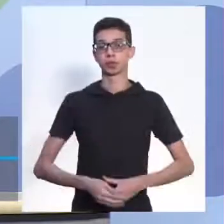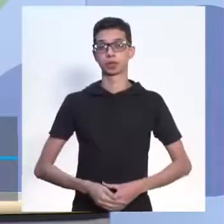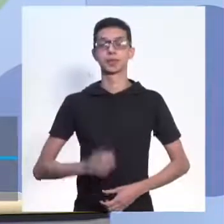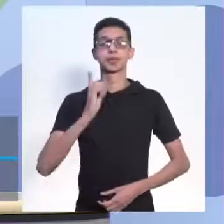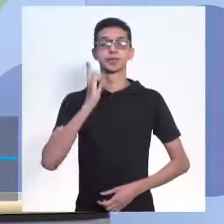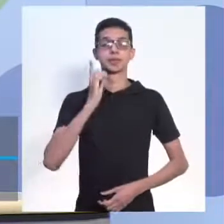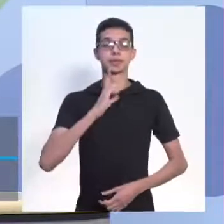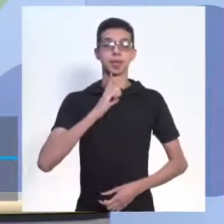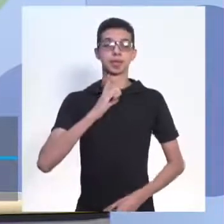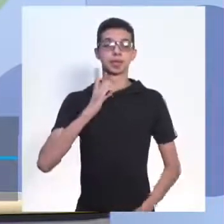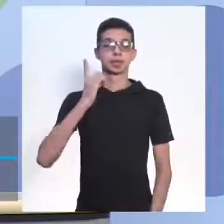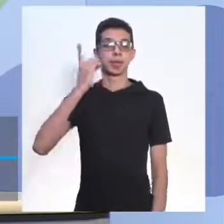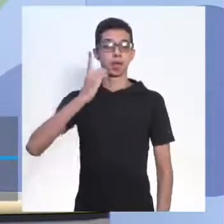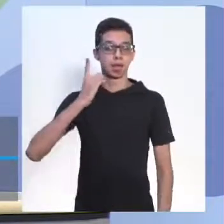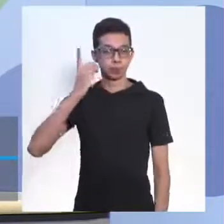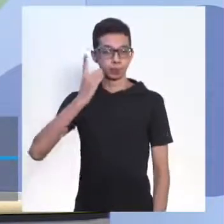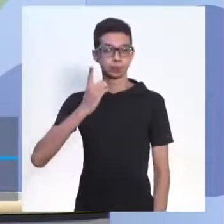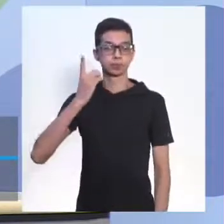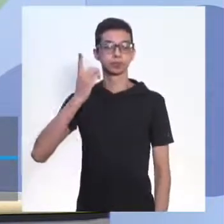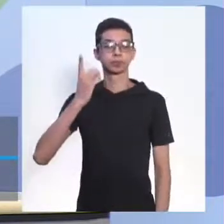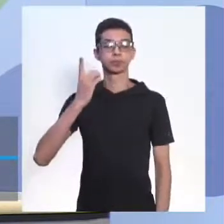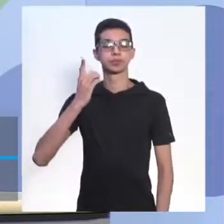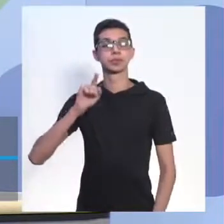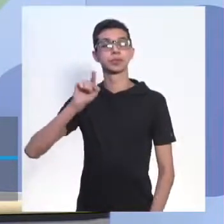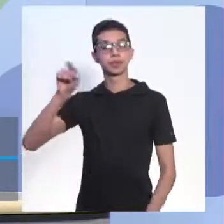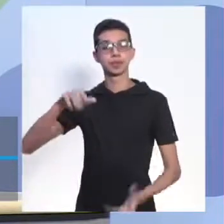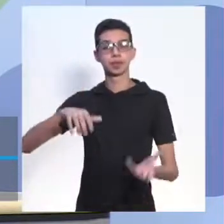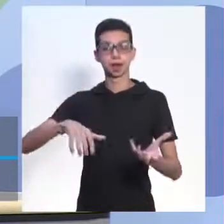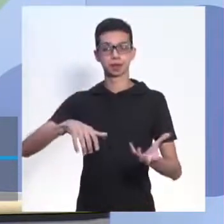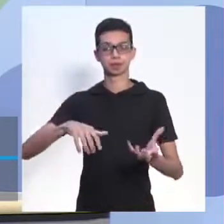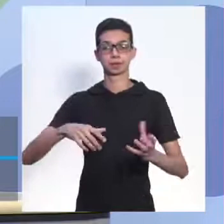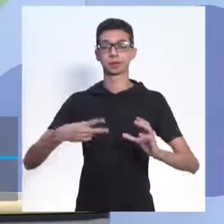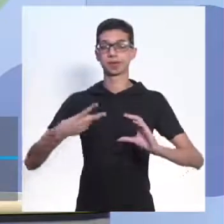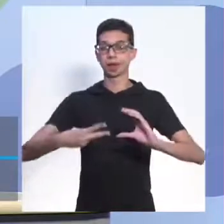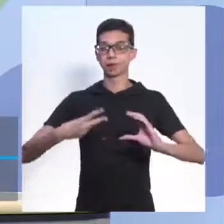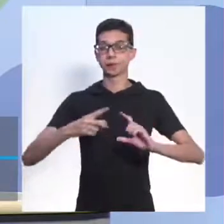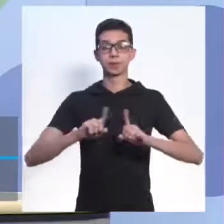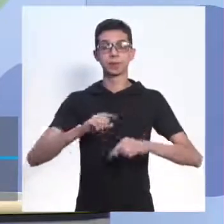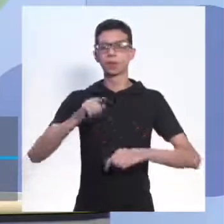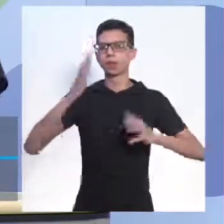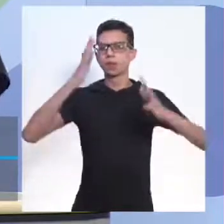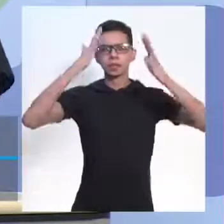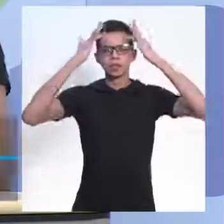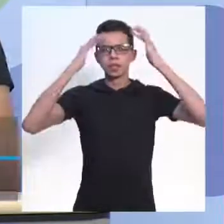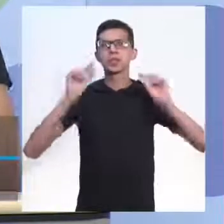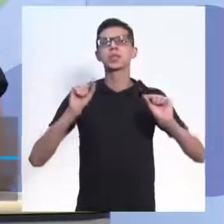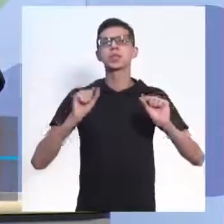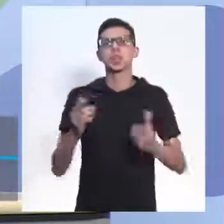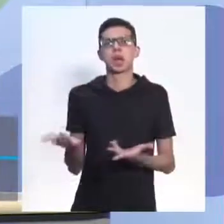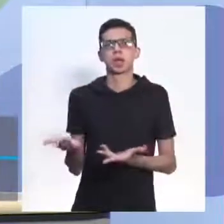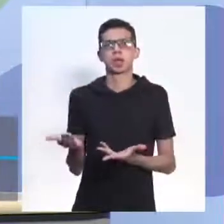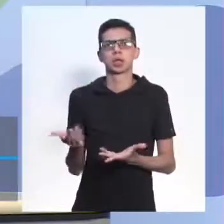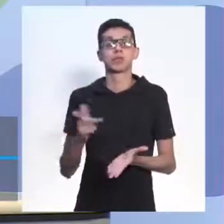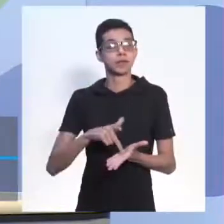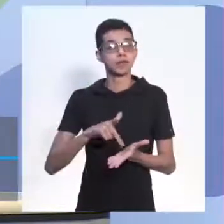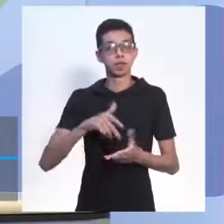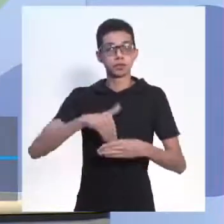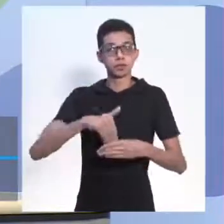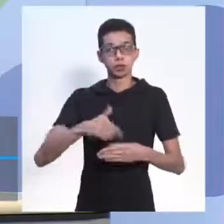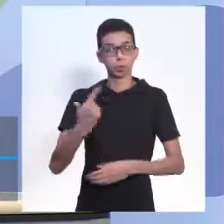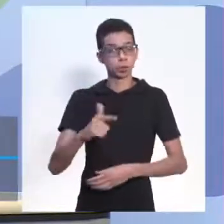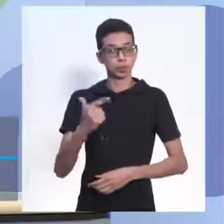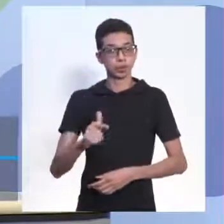deputados enfim que estão lá no Congresso que estão a câmera e a gente não faz ideia de quem são porque realmente eles não foram